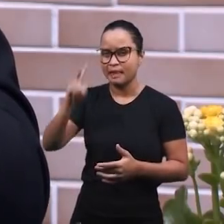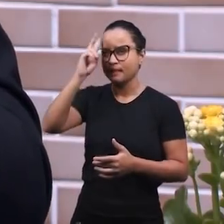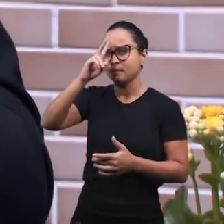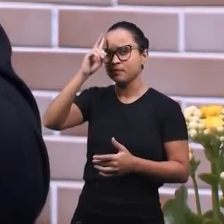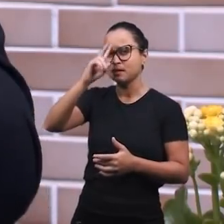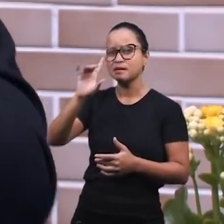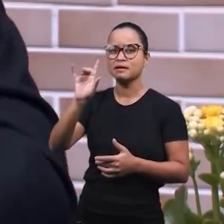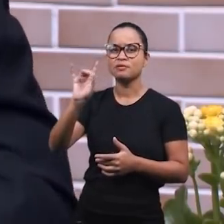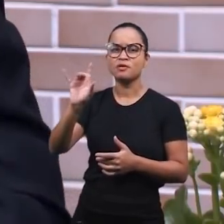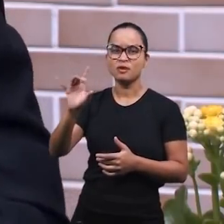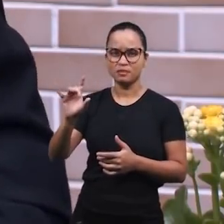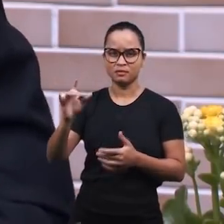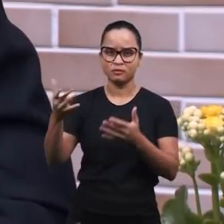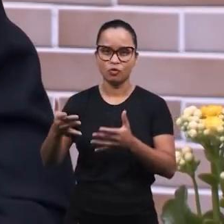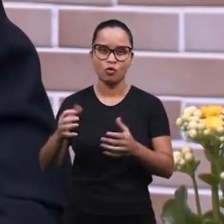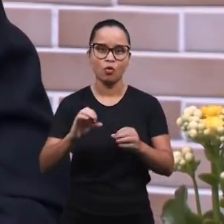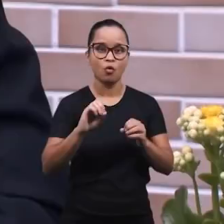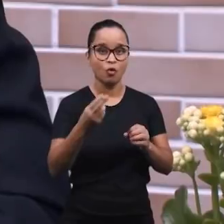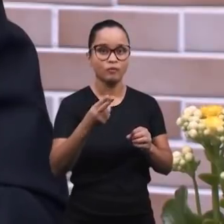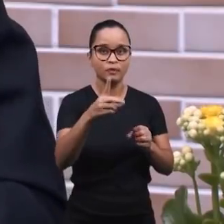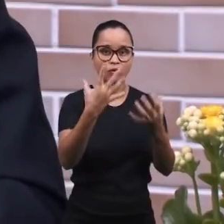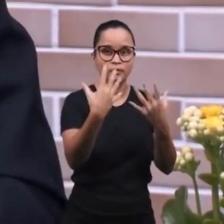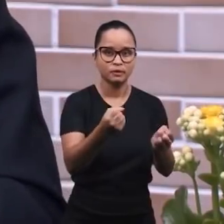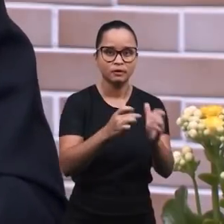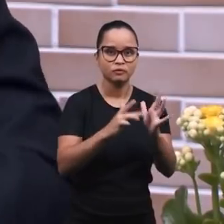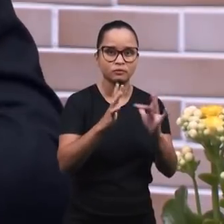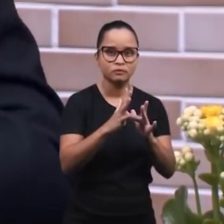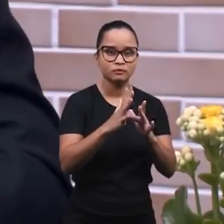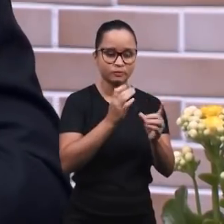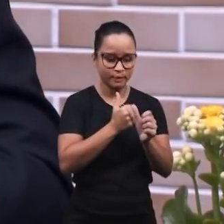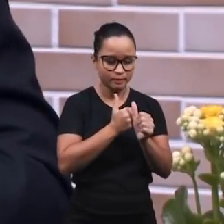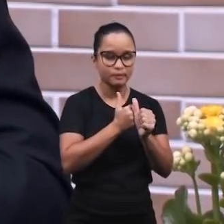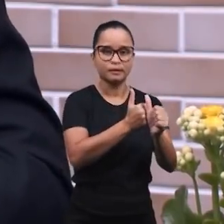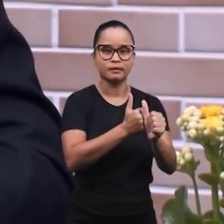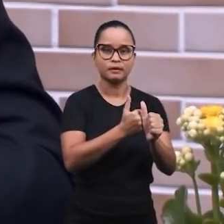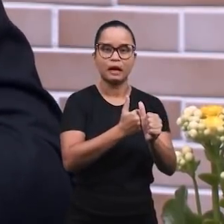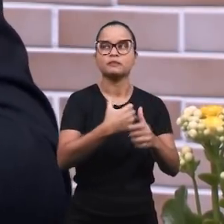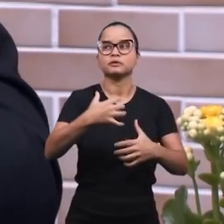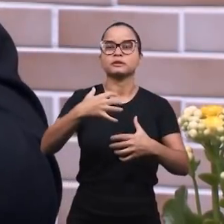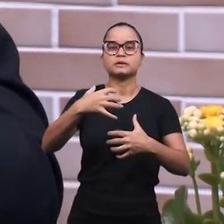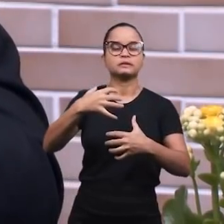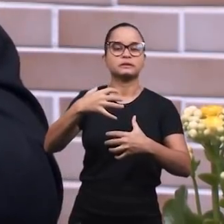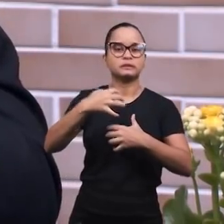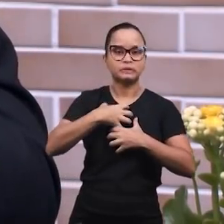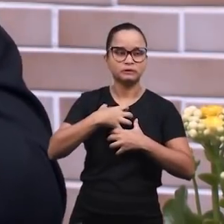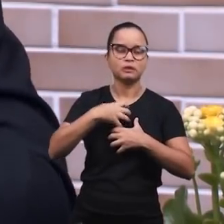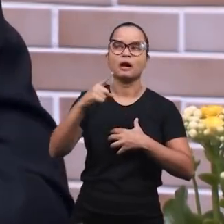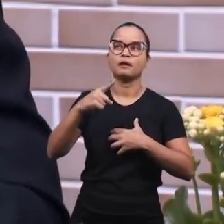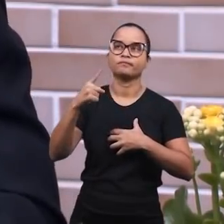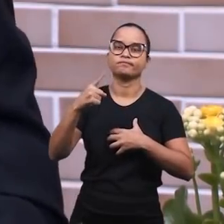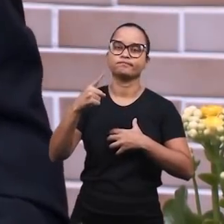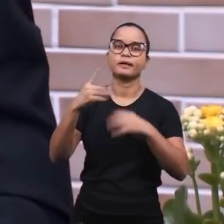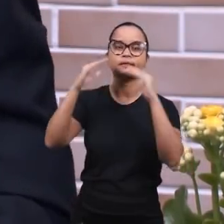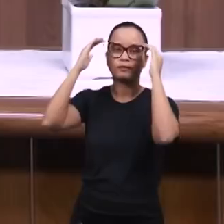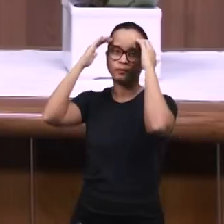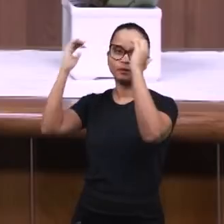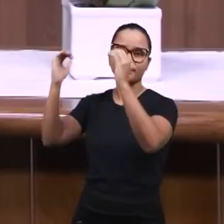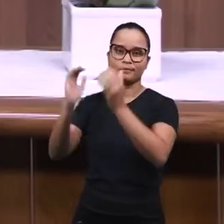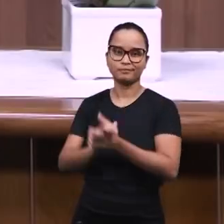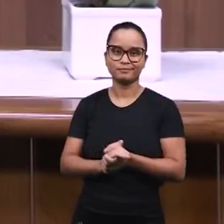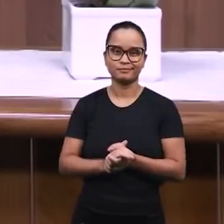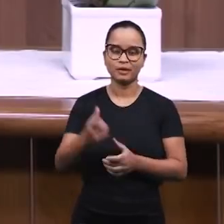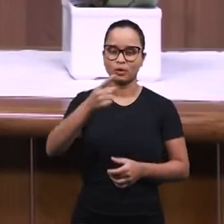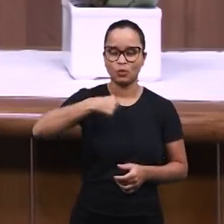simplesmente? Ou você está disposto a seguir ao Senhor, a ouvir a sua voz e acompanhar o seu chamado? Nós